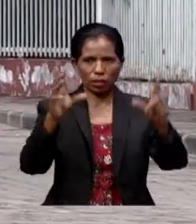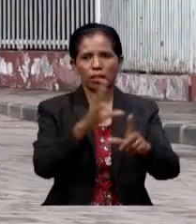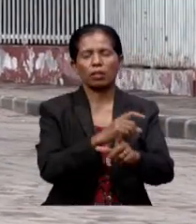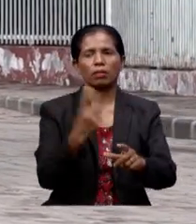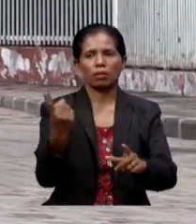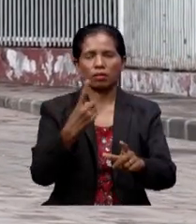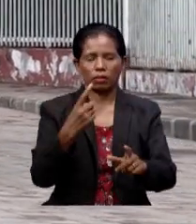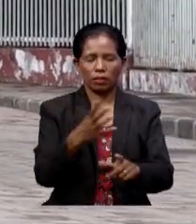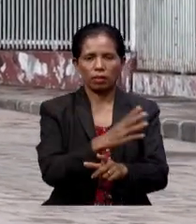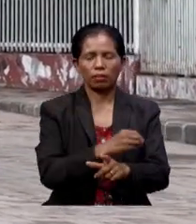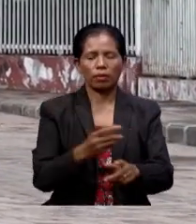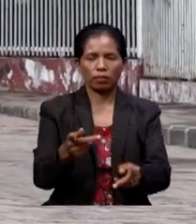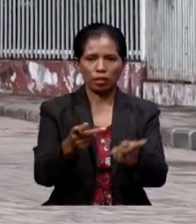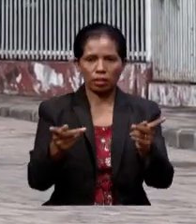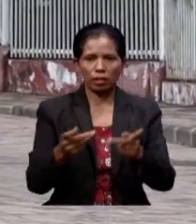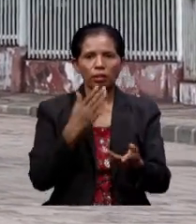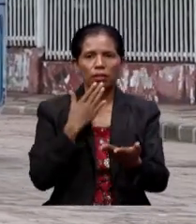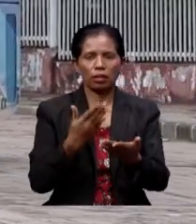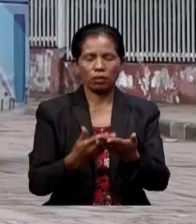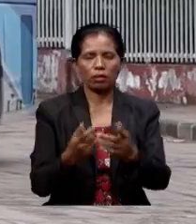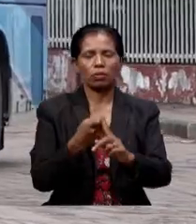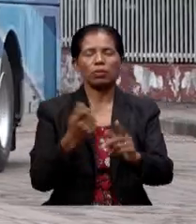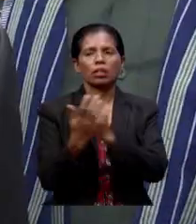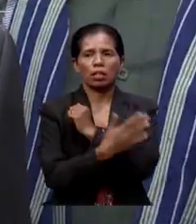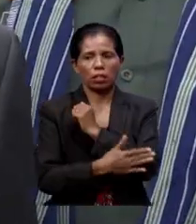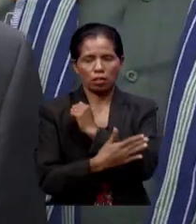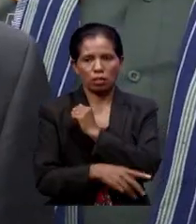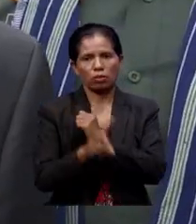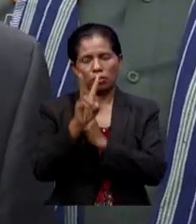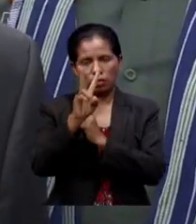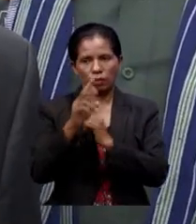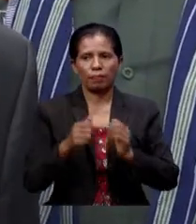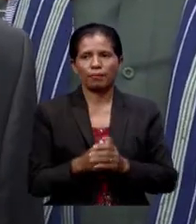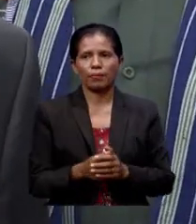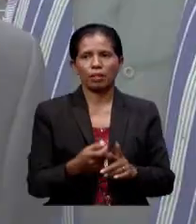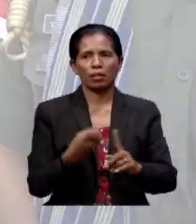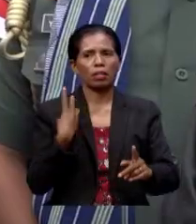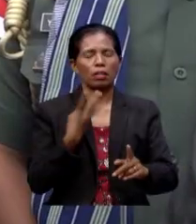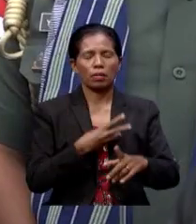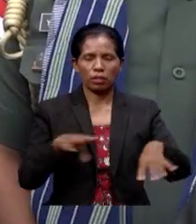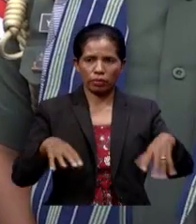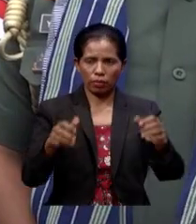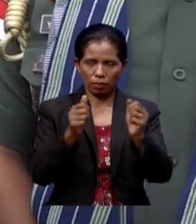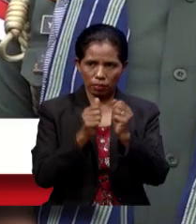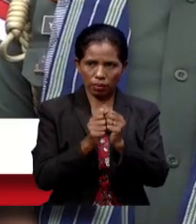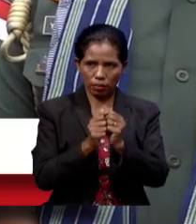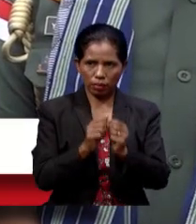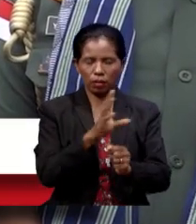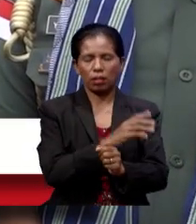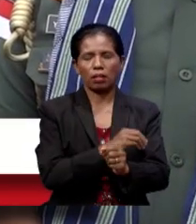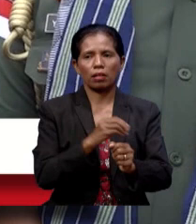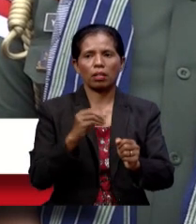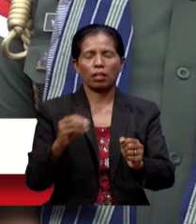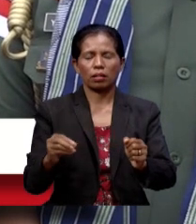mantain kondisau lebih seguru ba pasajeru husina saun rua. Bagian dari komitmen kami bersama, safety itu nomor satu. Ya tadi